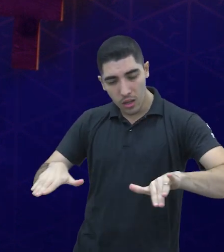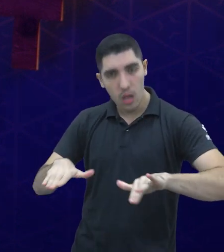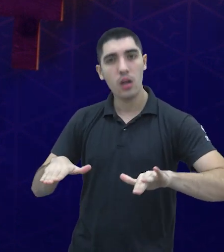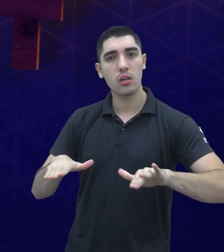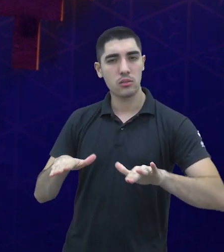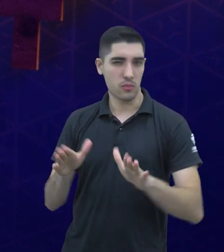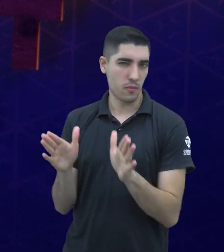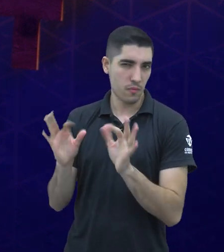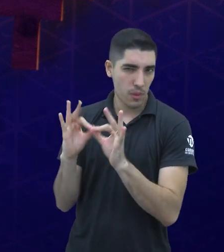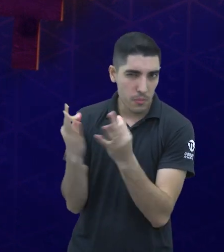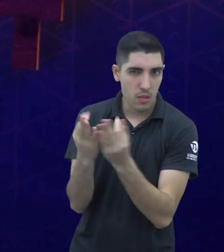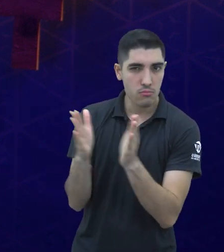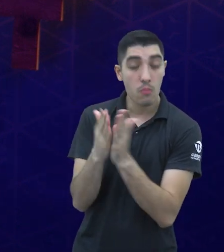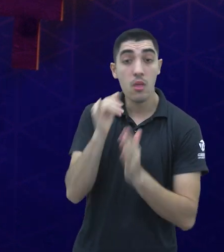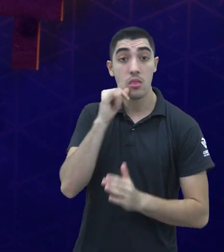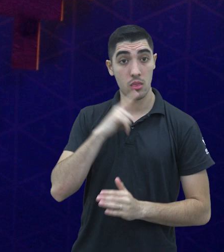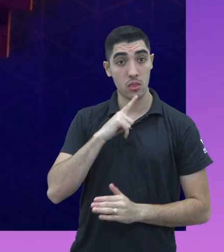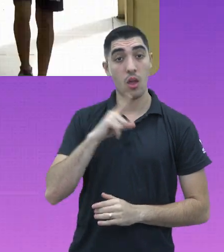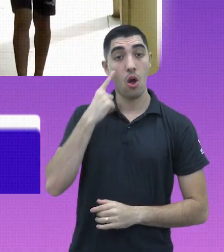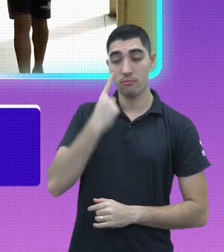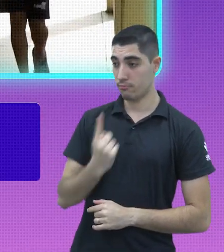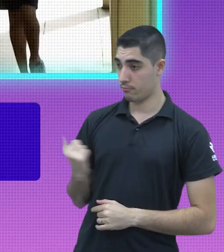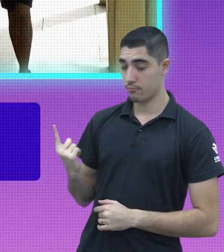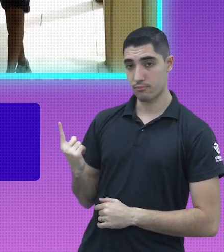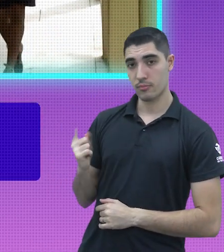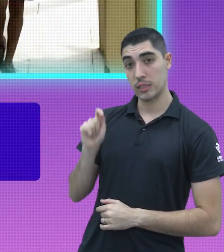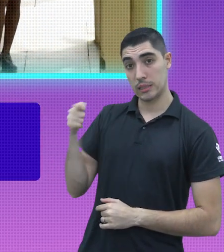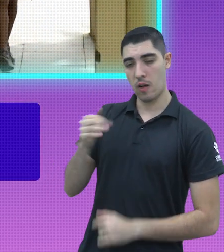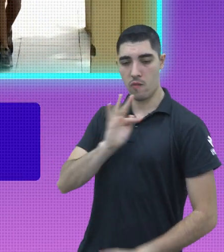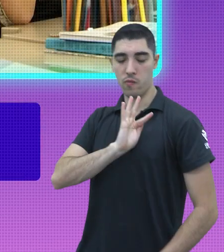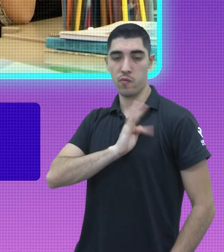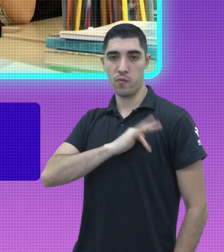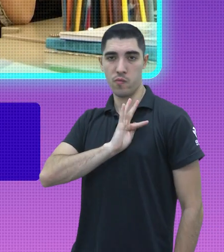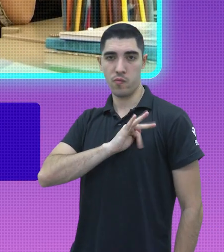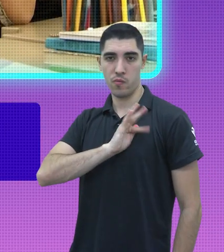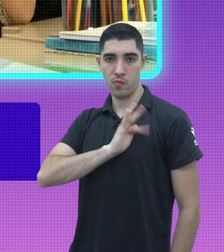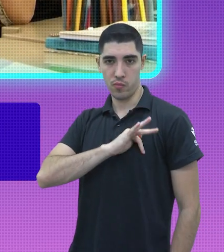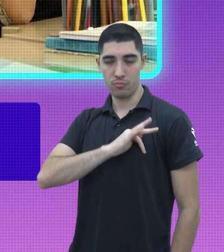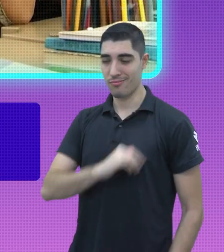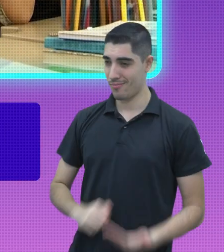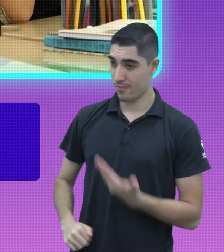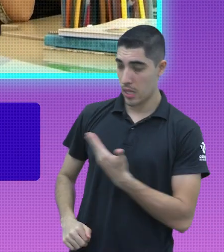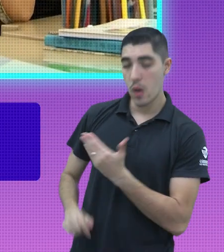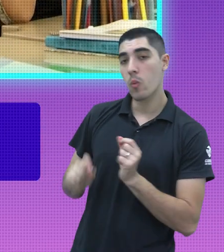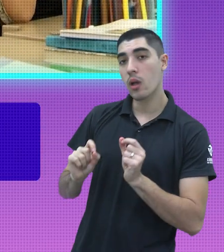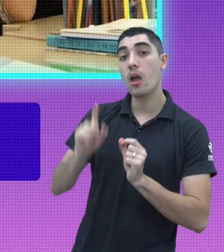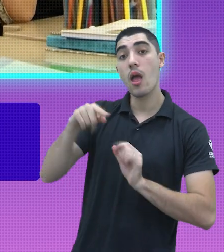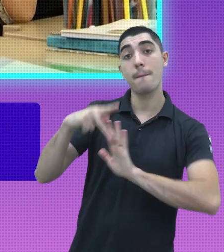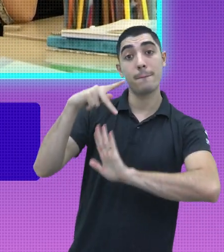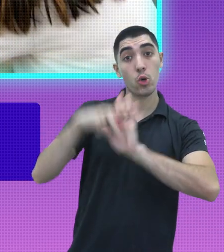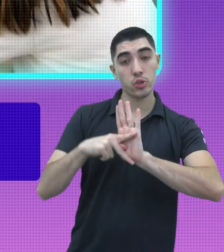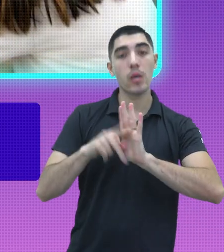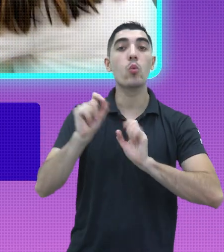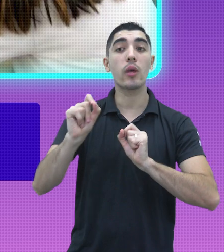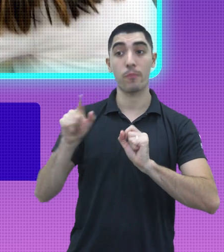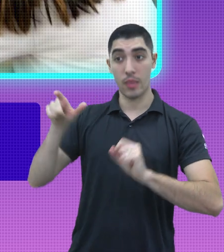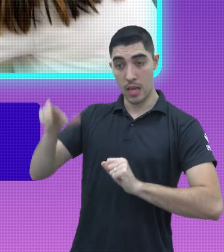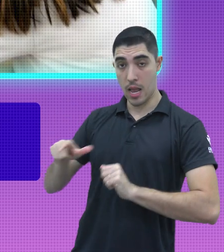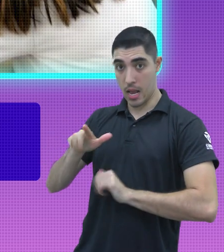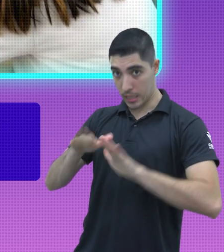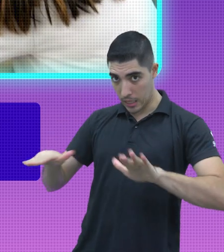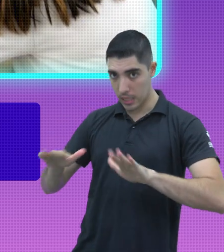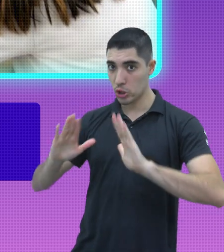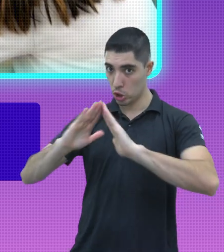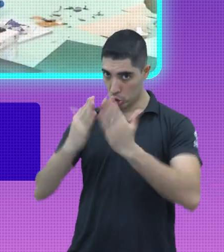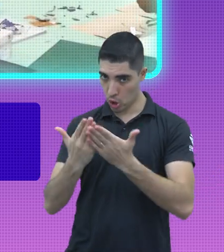mais carentes. Aqui na cidade a gente tem a Fundas, por exemplo, que ela é um projeto do contraturno